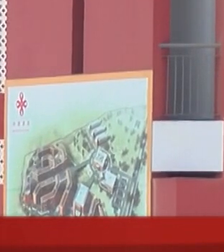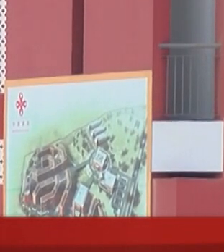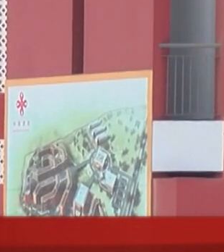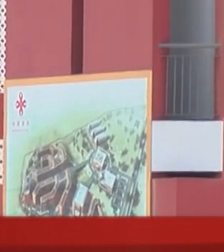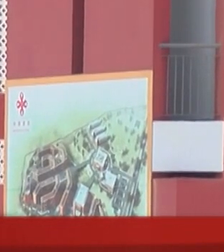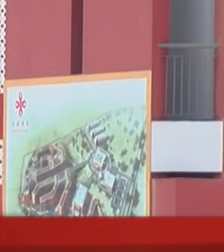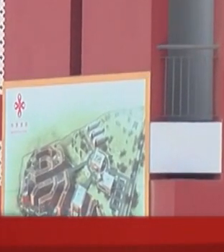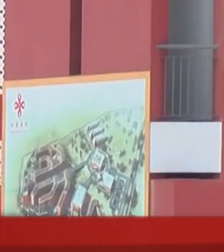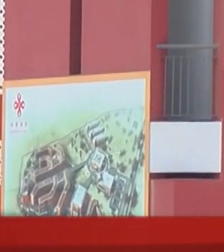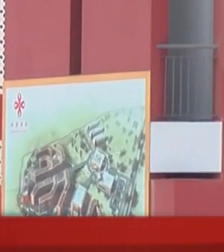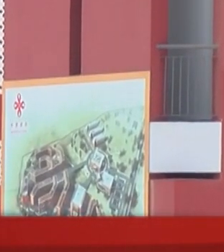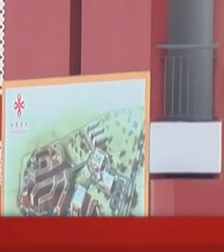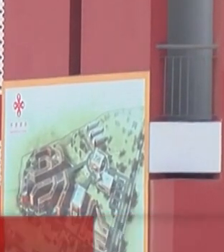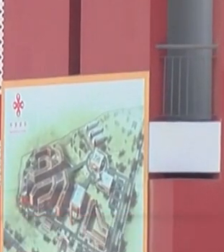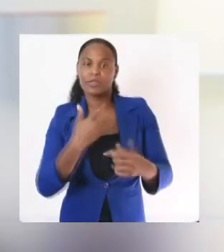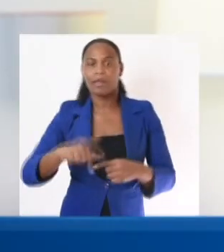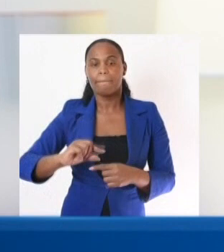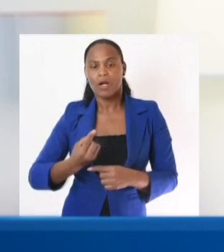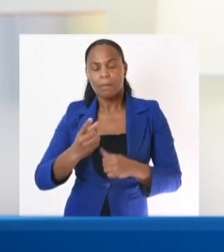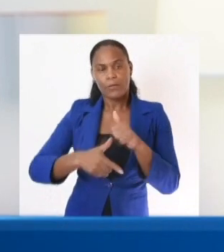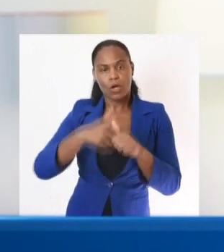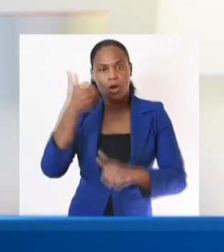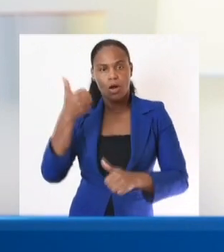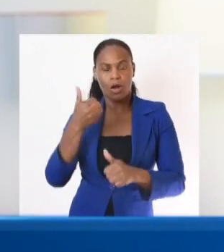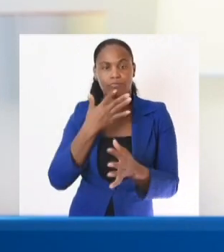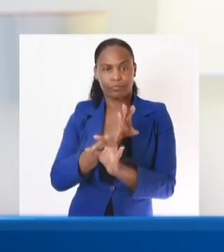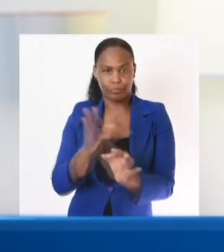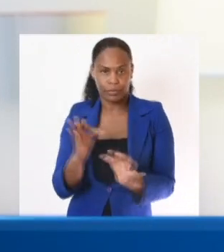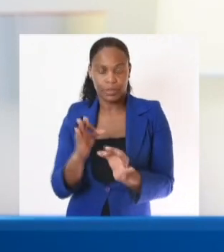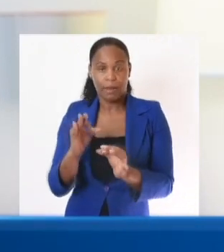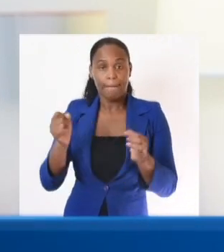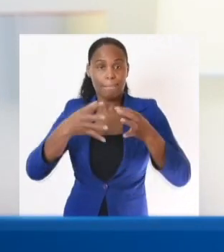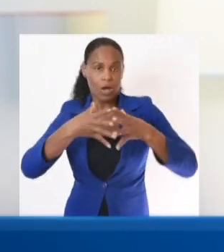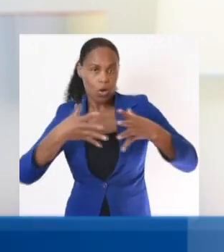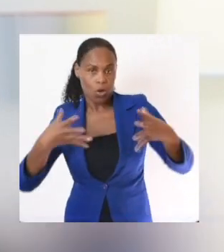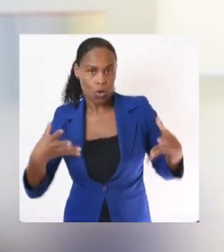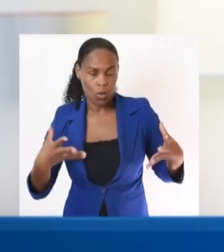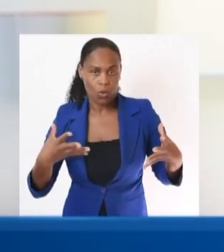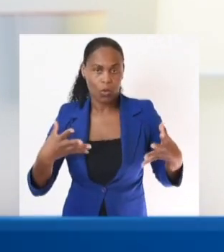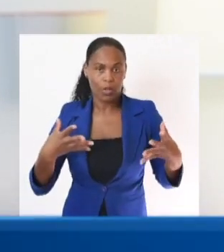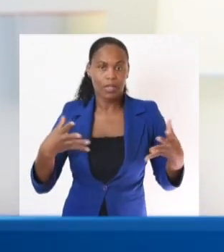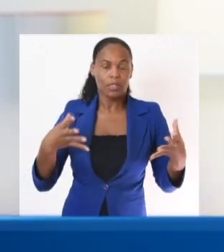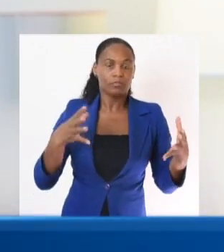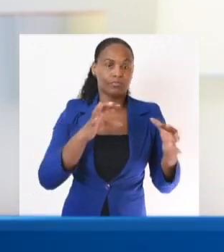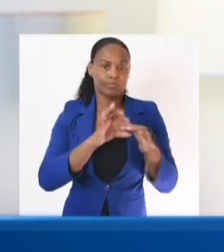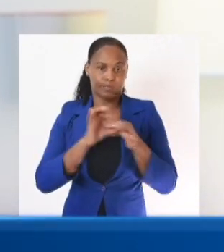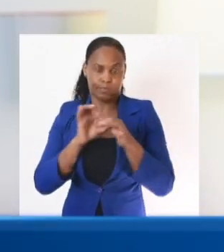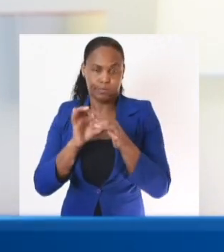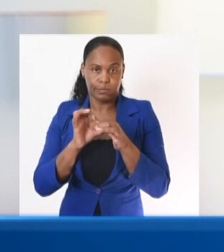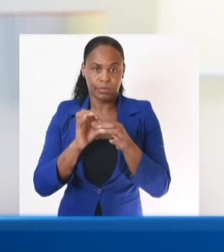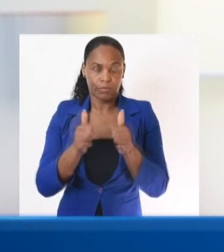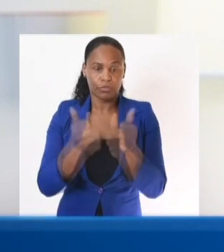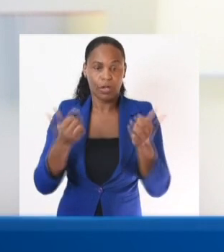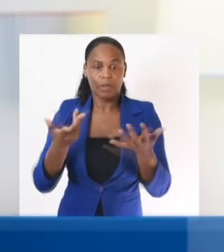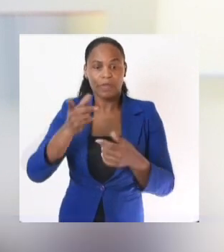determinados problemas José Maria Neves aproveitou Igualmente para desejar a todos os cabos de anos mais saúde e